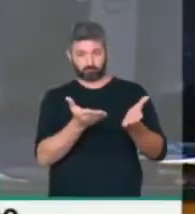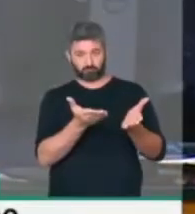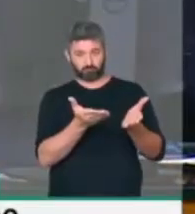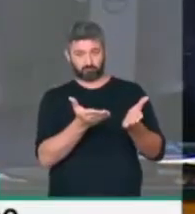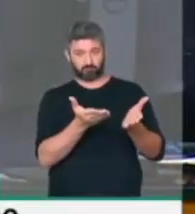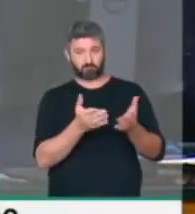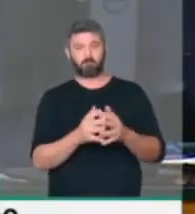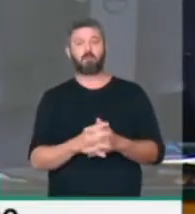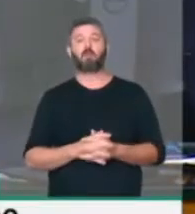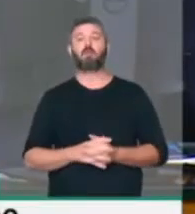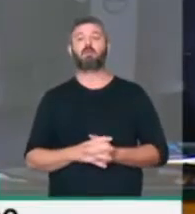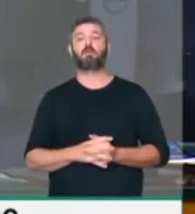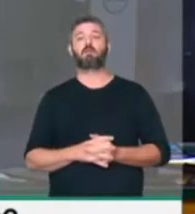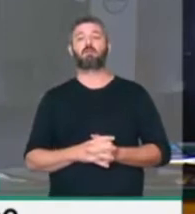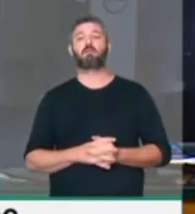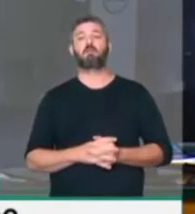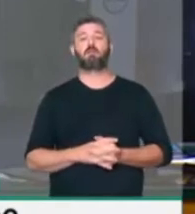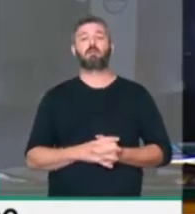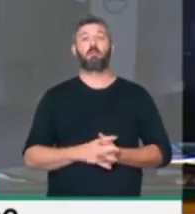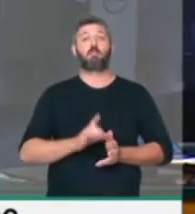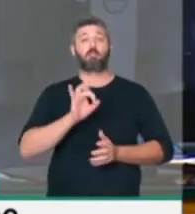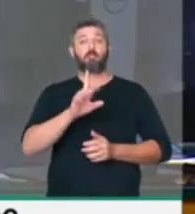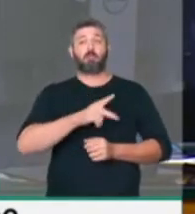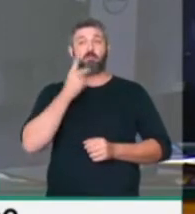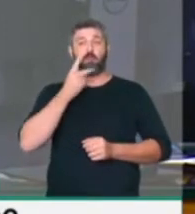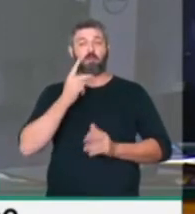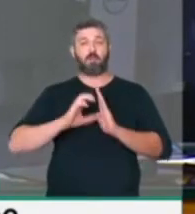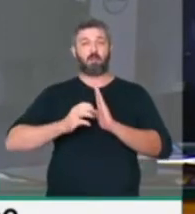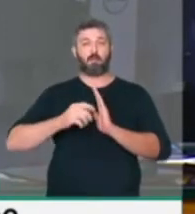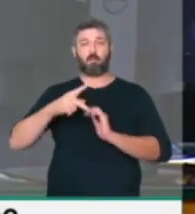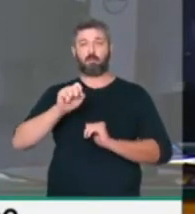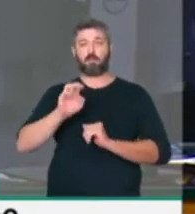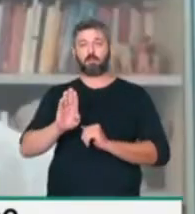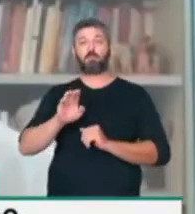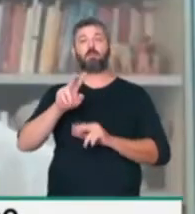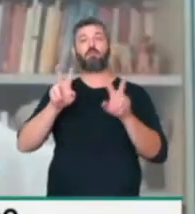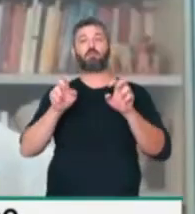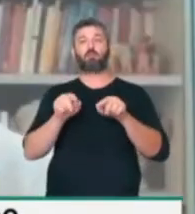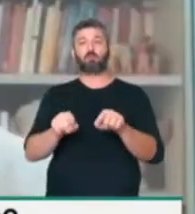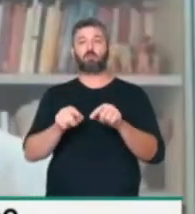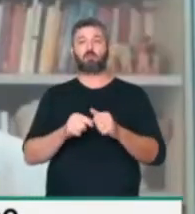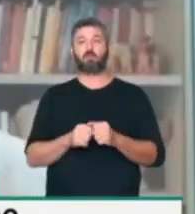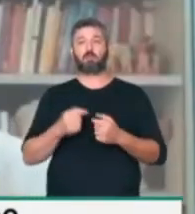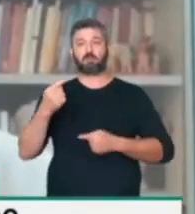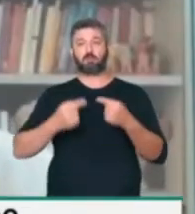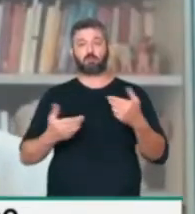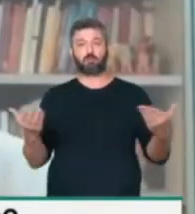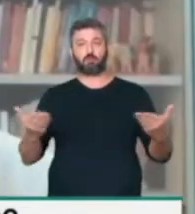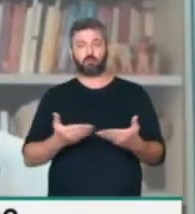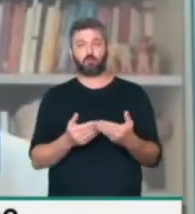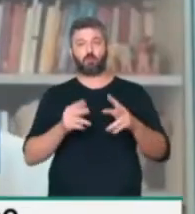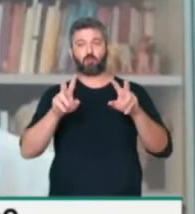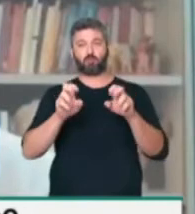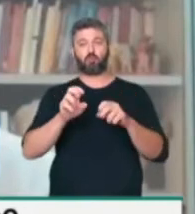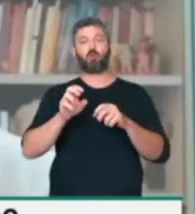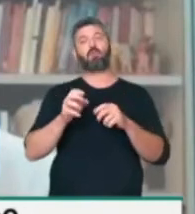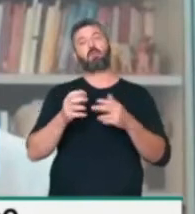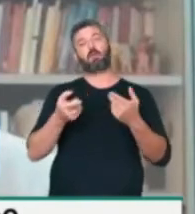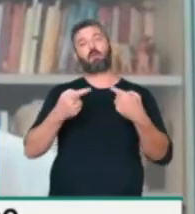Presidente, apenas para registrar a posição do nosso partido PSB sobre essa pauta que está em discussão, referente à questão